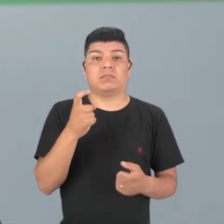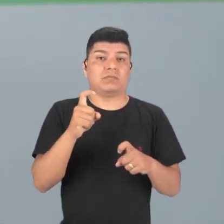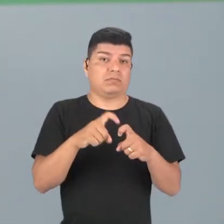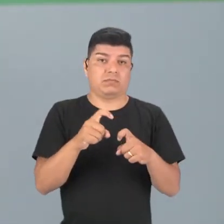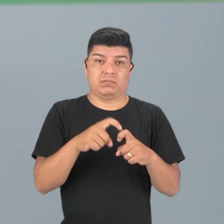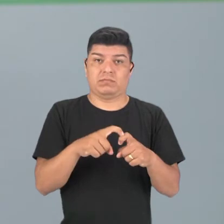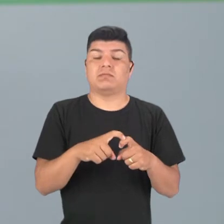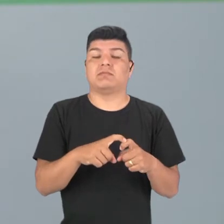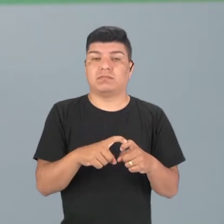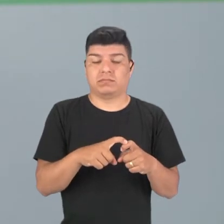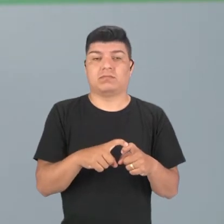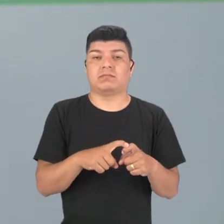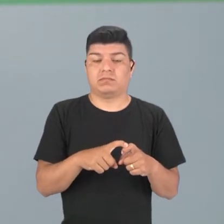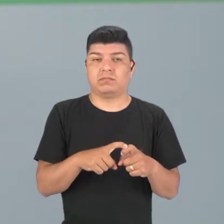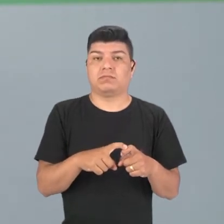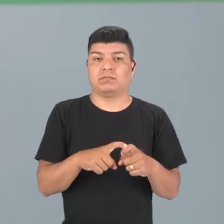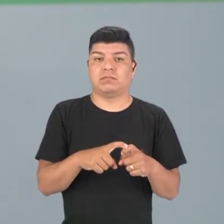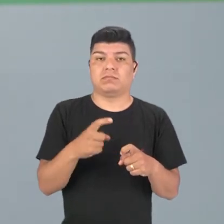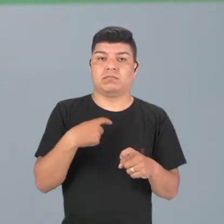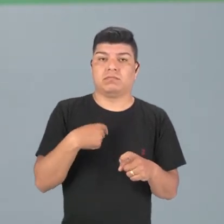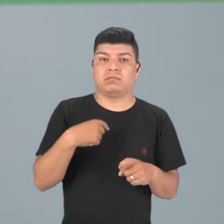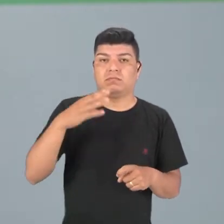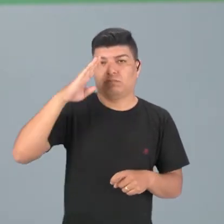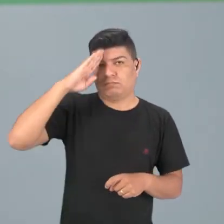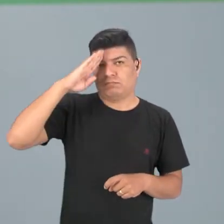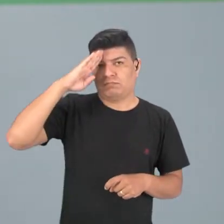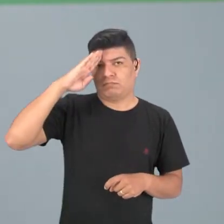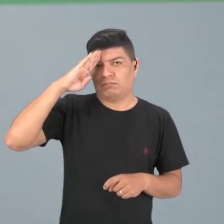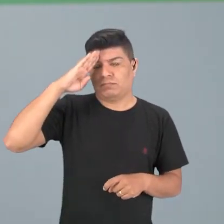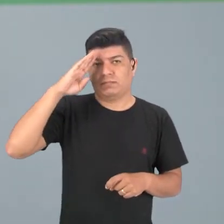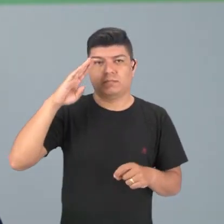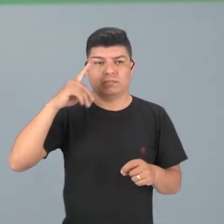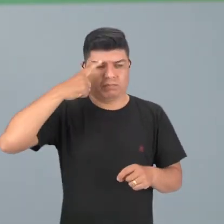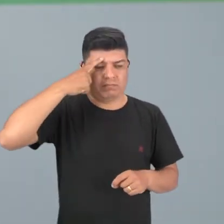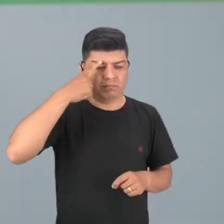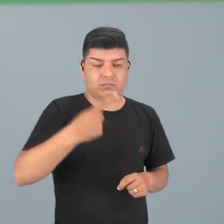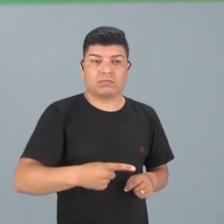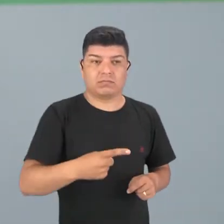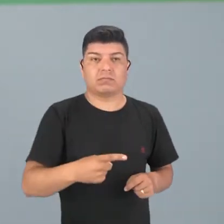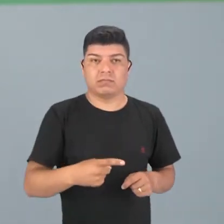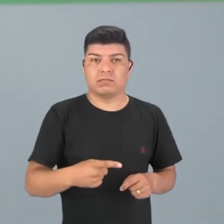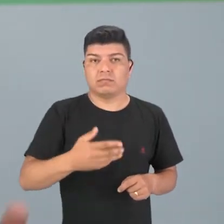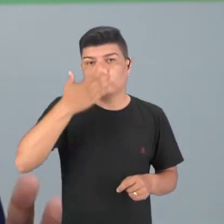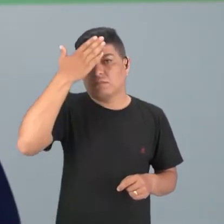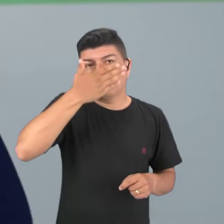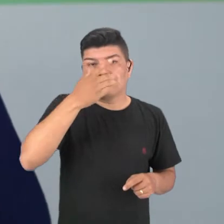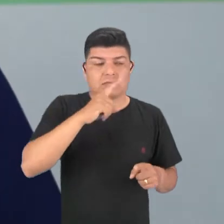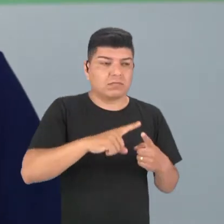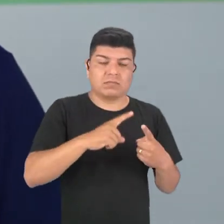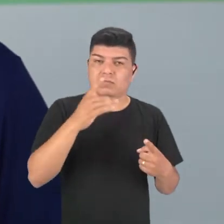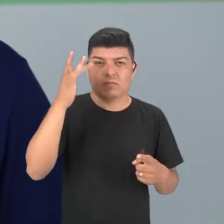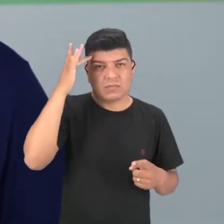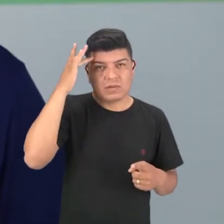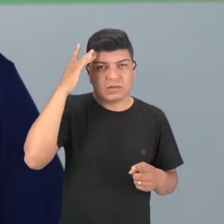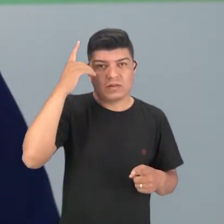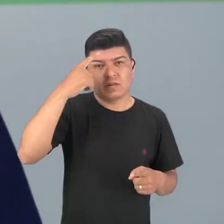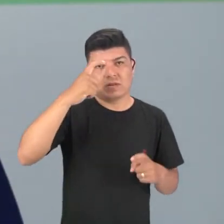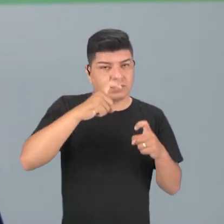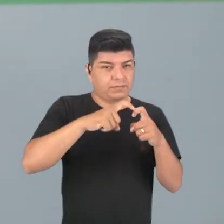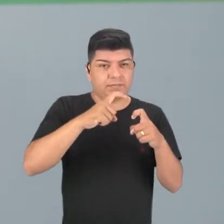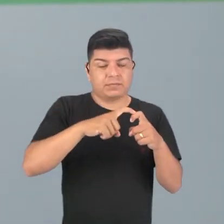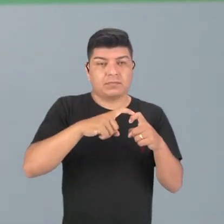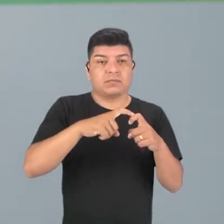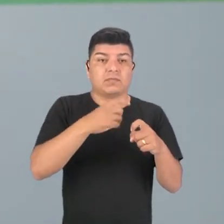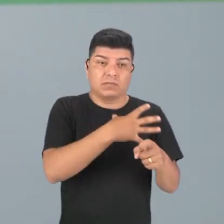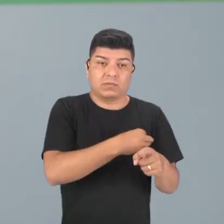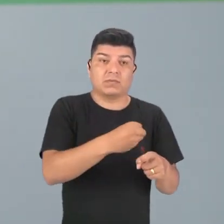né? Eles eram doutores, eram coronéis. Quem mandava mais, quem tomava ali a frente de algo, já era um doutor. Então eles queriam que